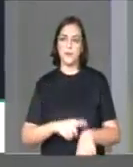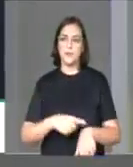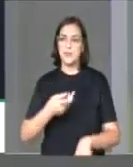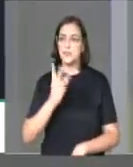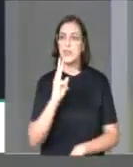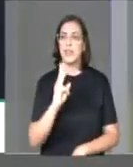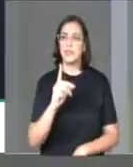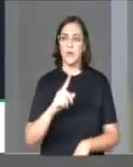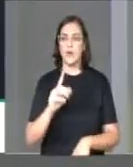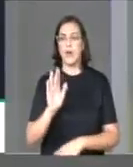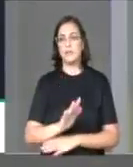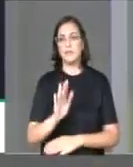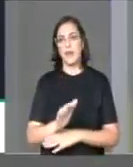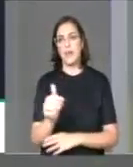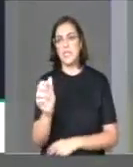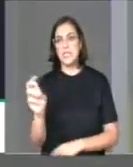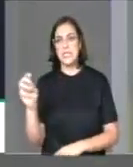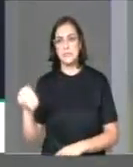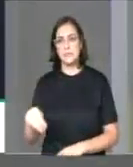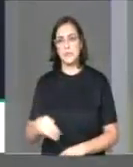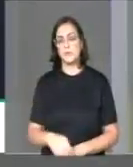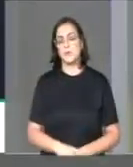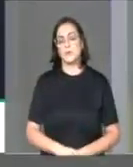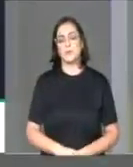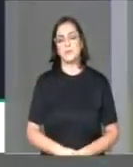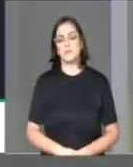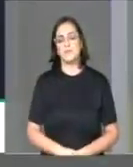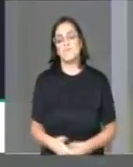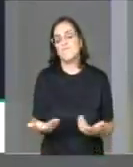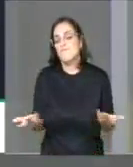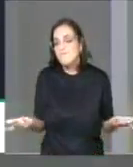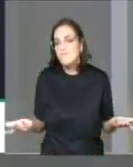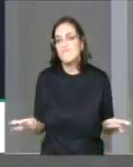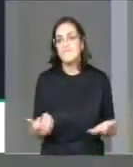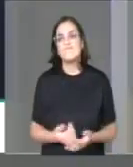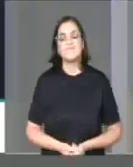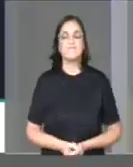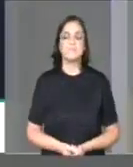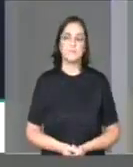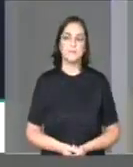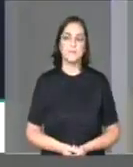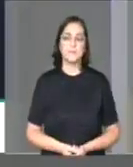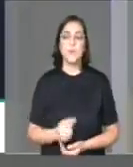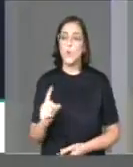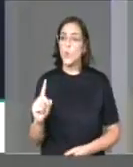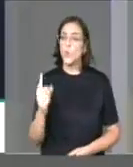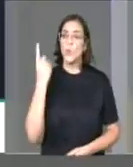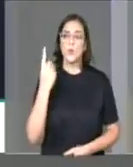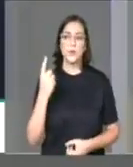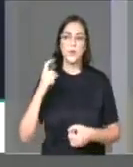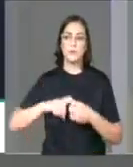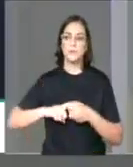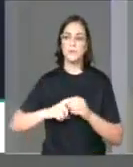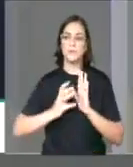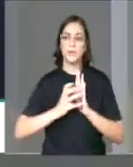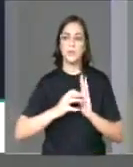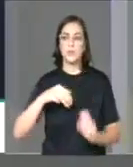15 minutos. Talvez uma sina ao único partido ao qual foi filiado, ao